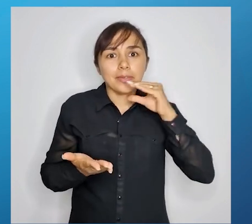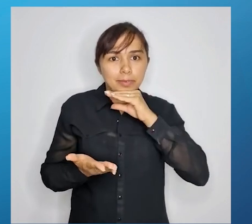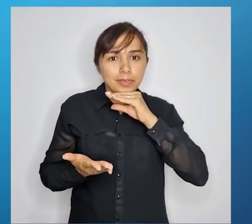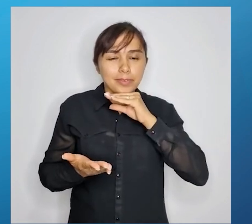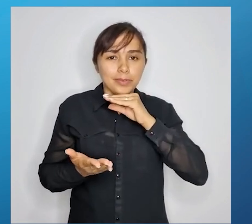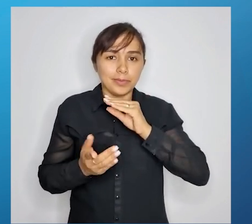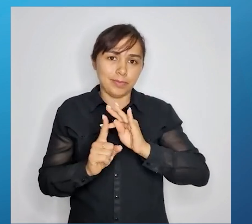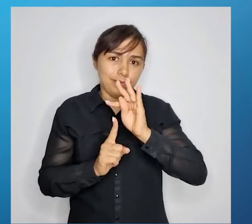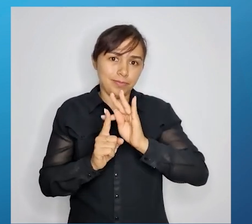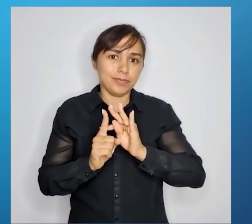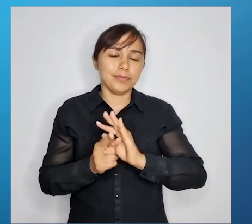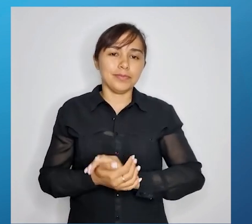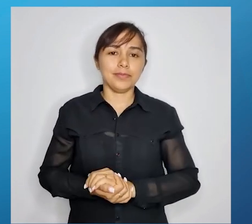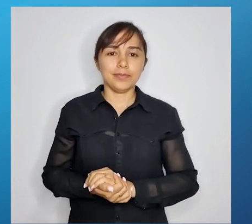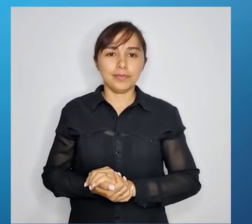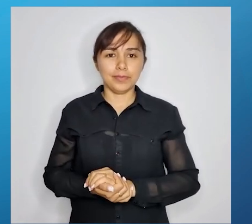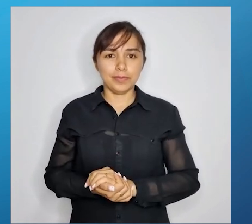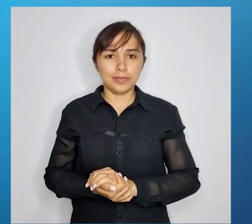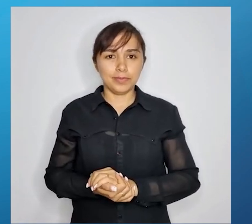meio.